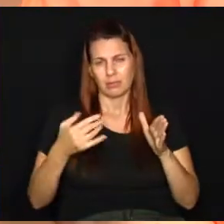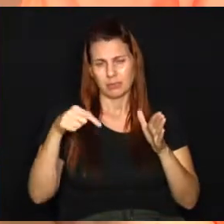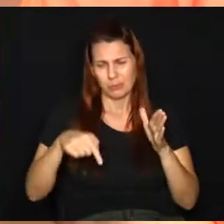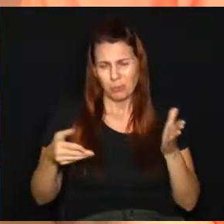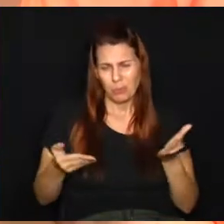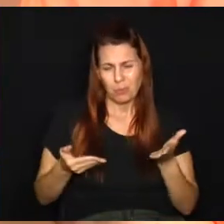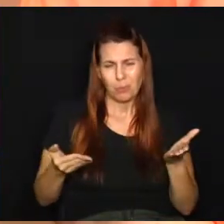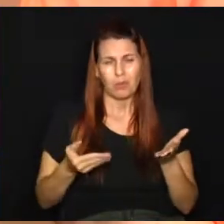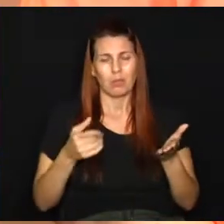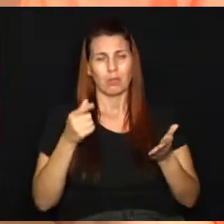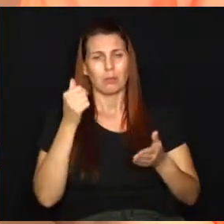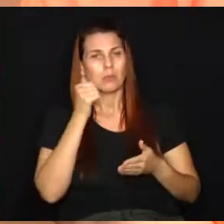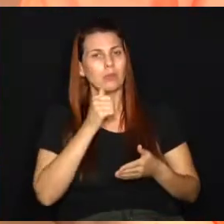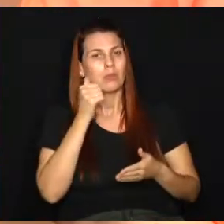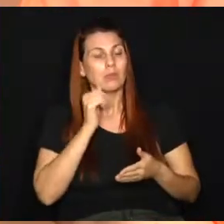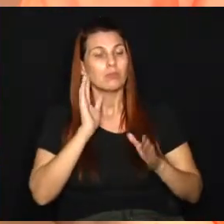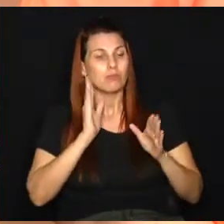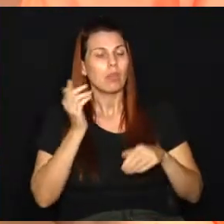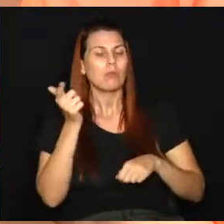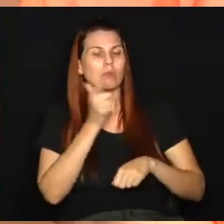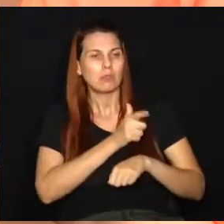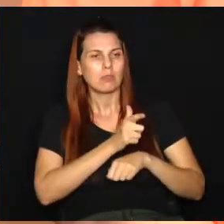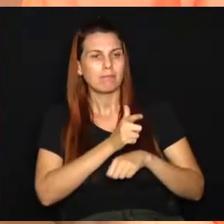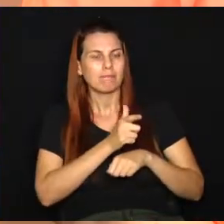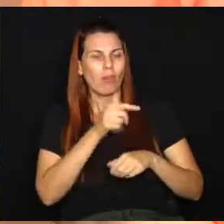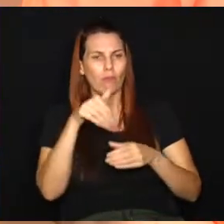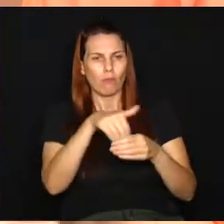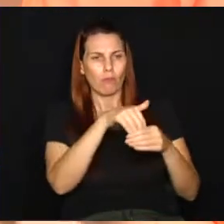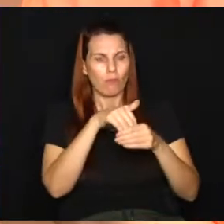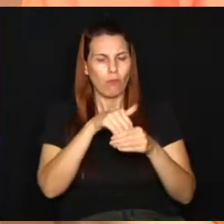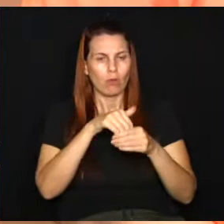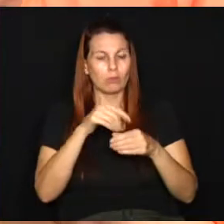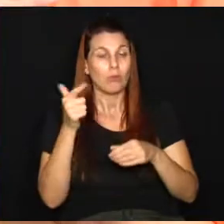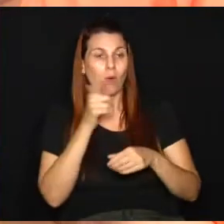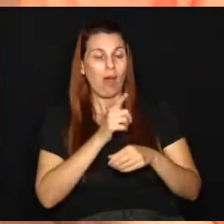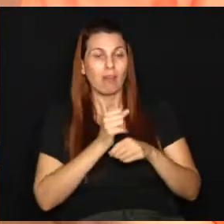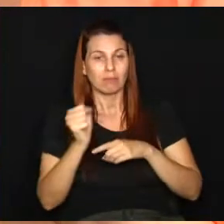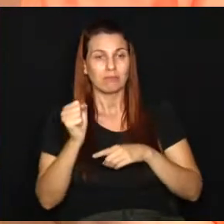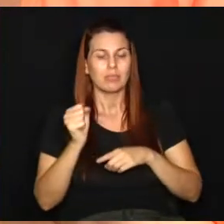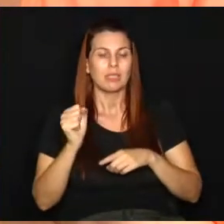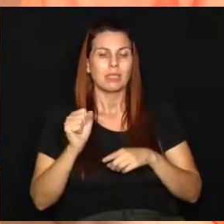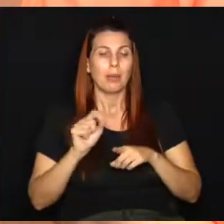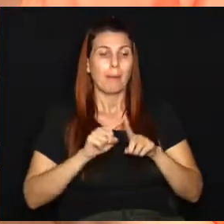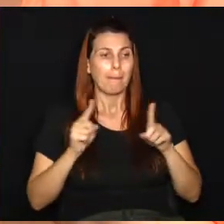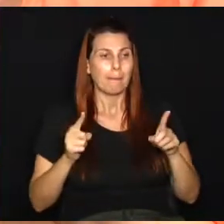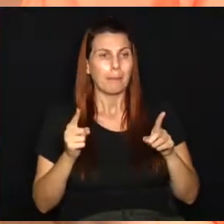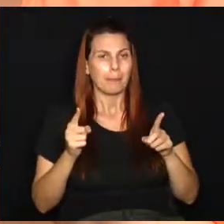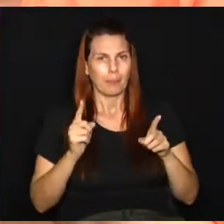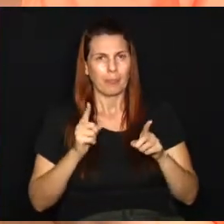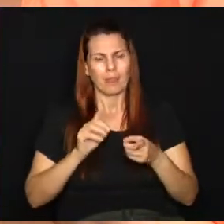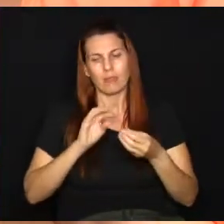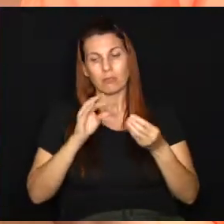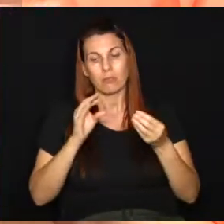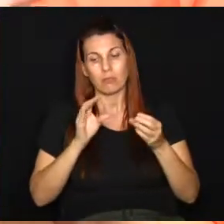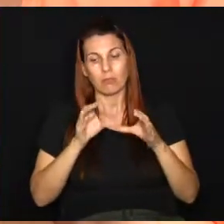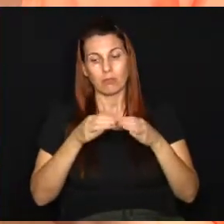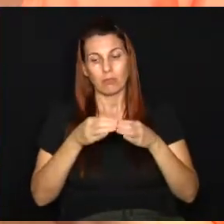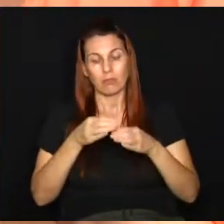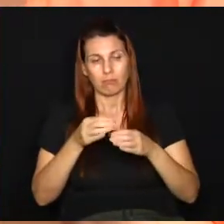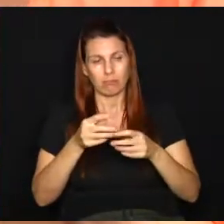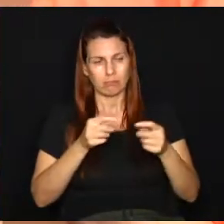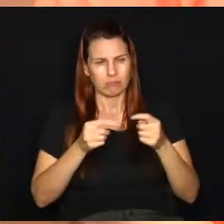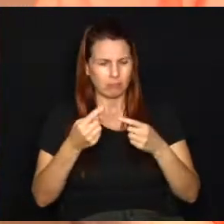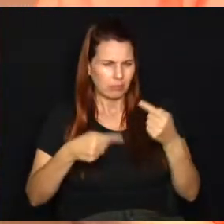atualidade mulheres que foram eleitas, que estão em espaços de poder e que muitas vezes combatem a própria organização política e a